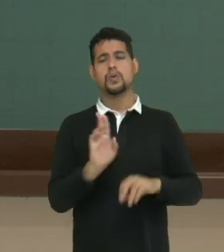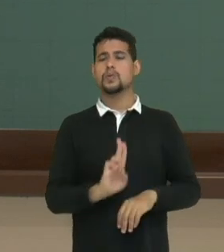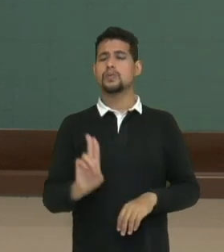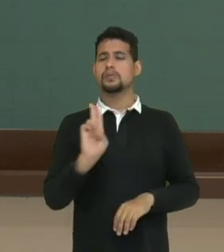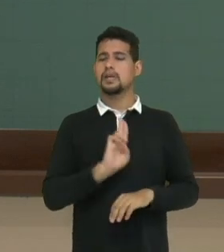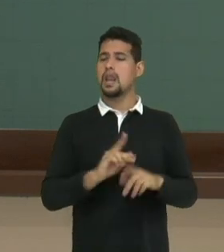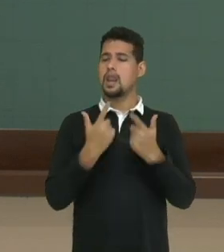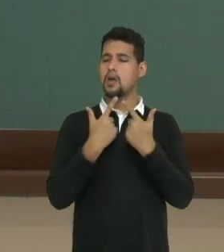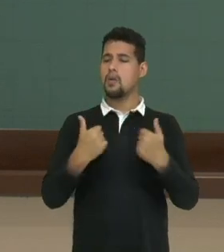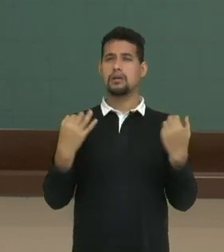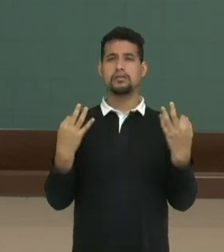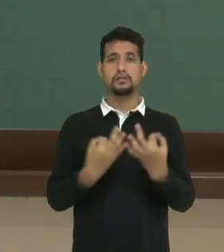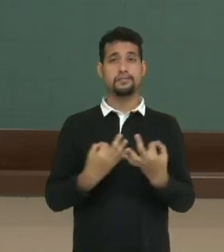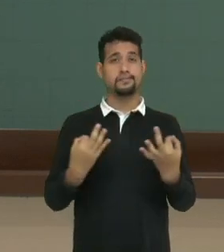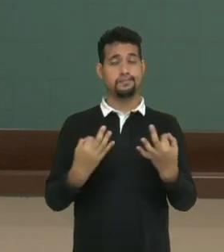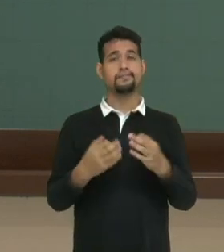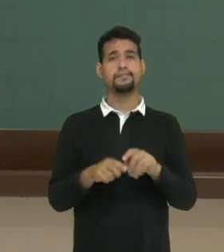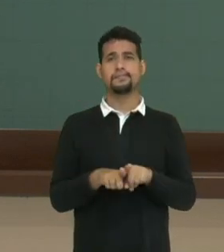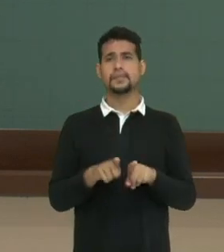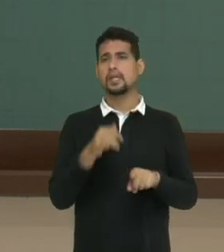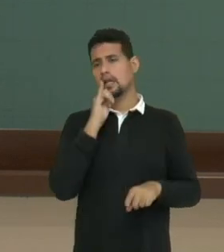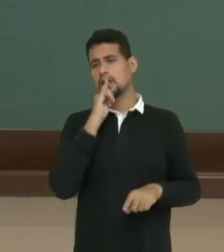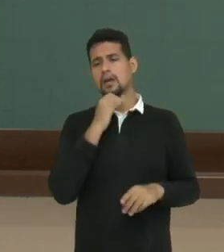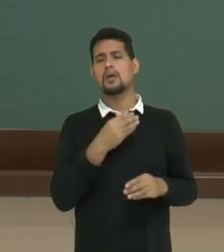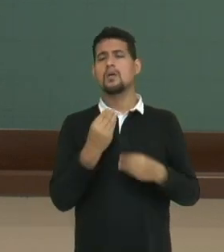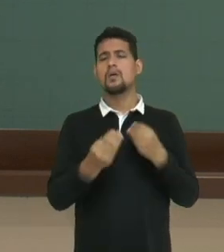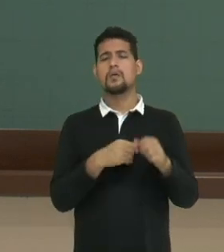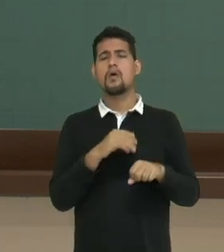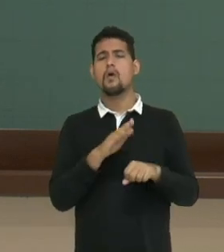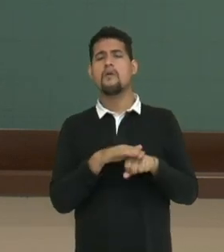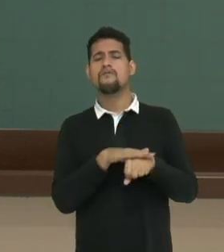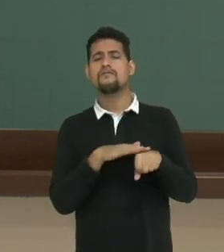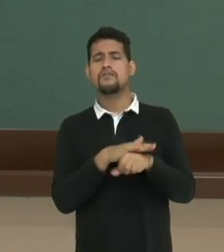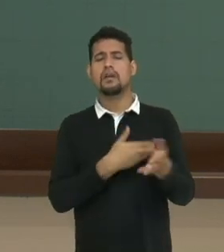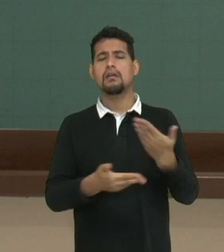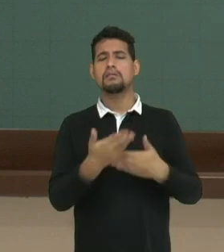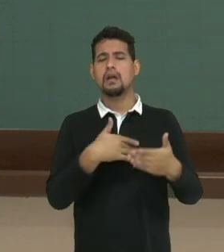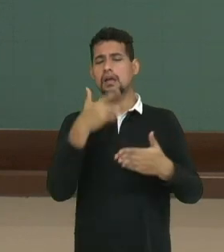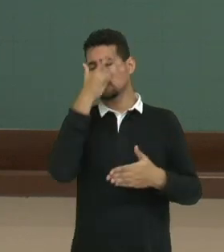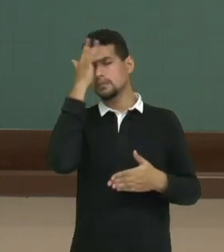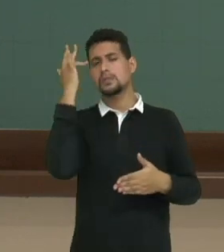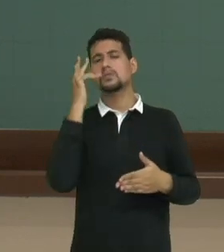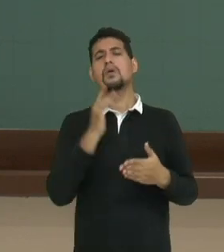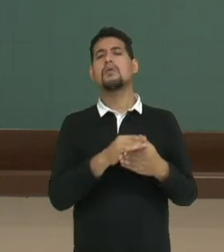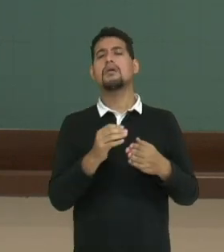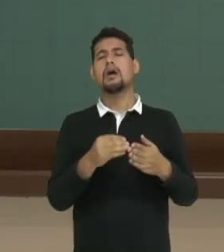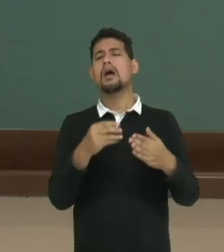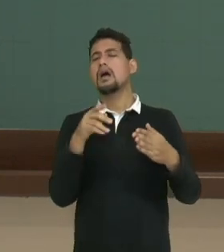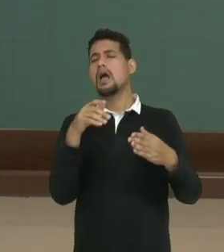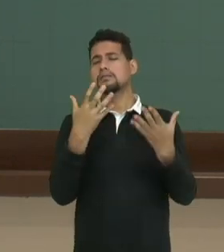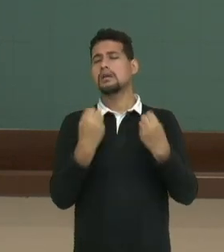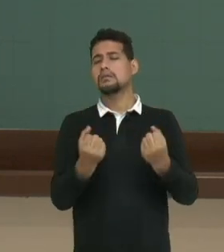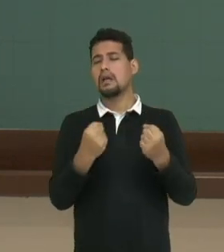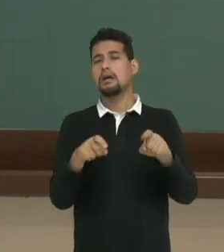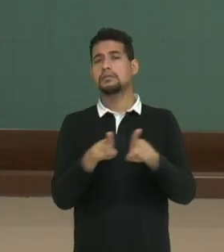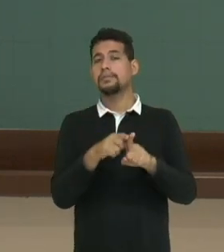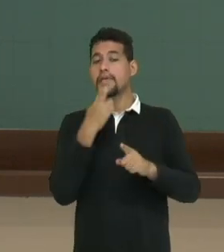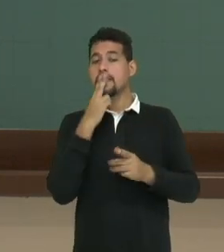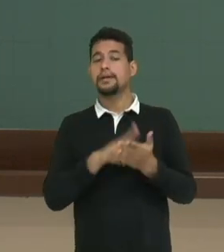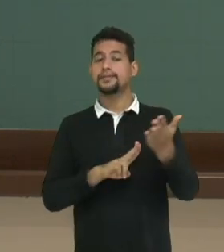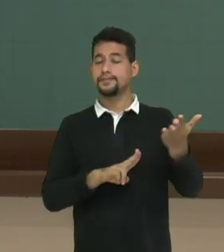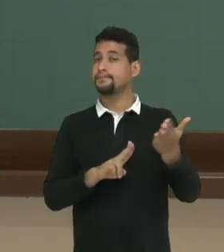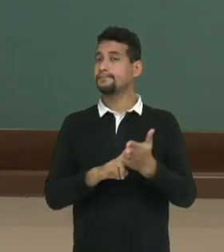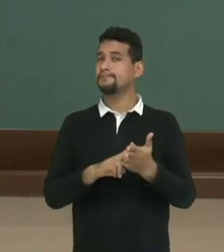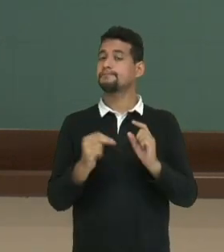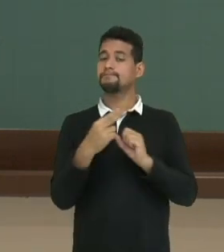uma linguagem realmente persuasiva, no sentido de convencer, né, a pessoa a quem se direciona a sua carta, o destinatário, do seu